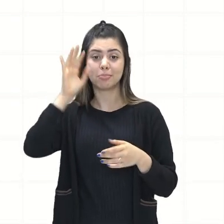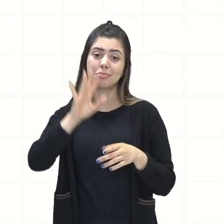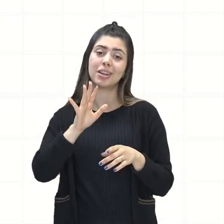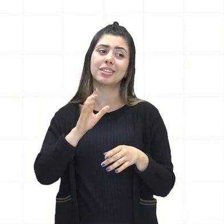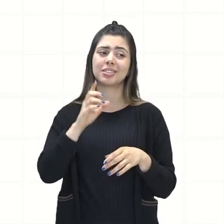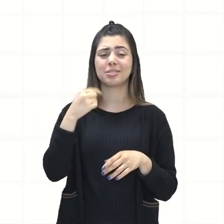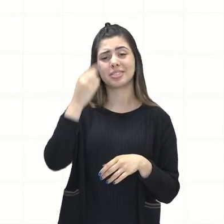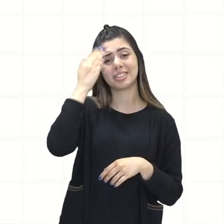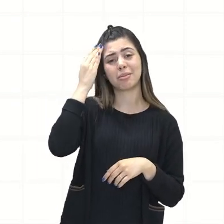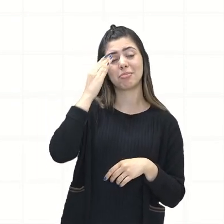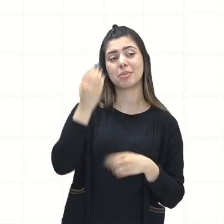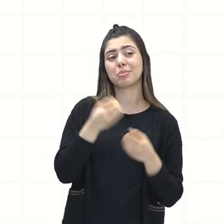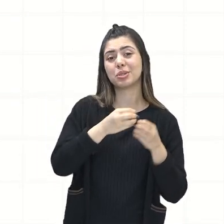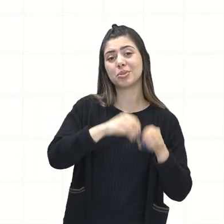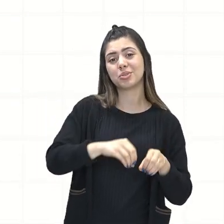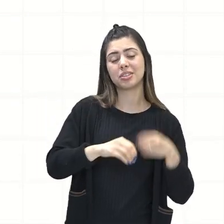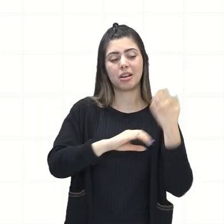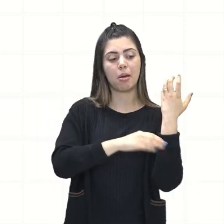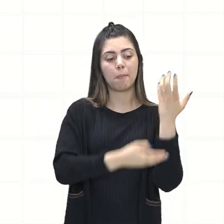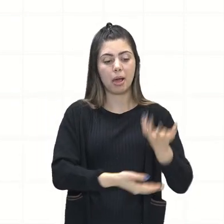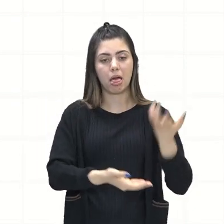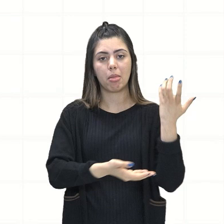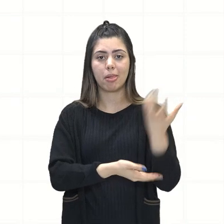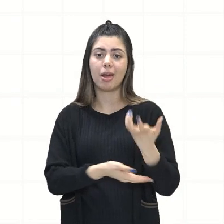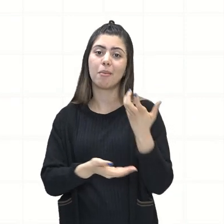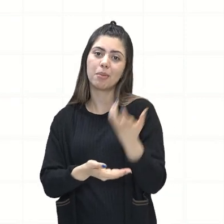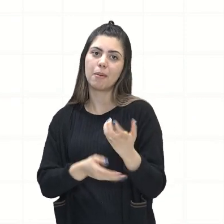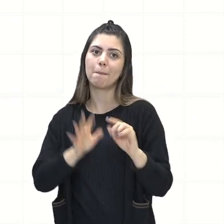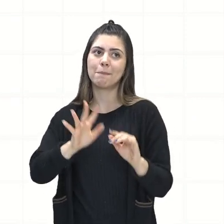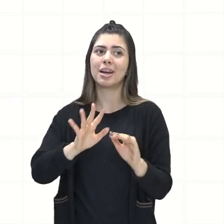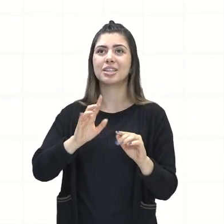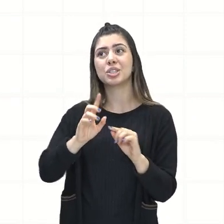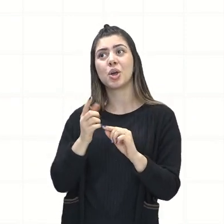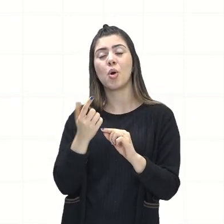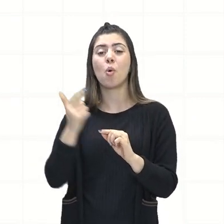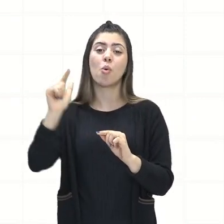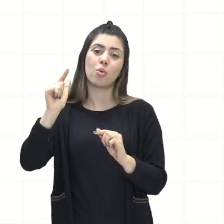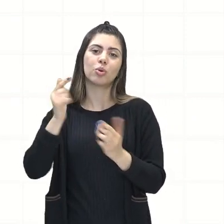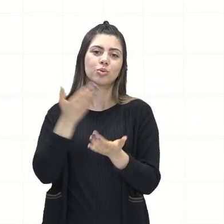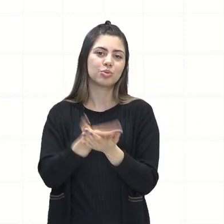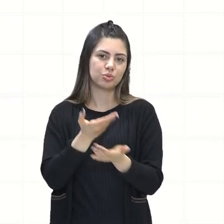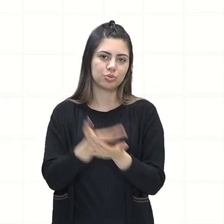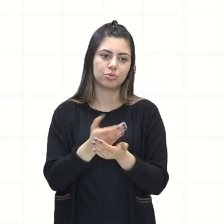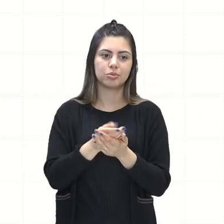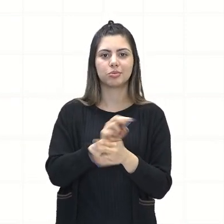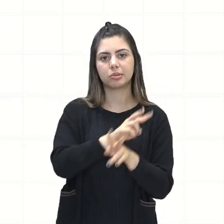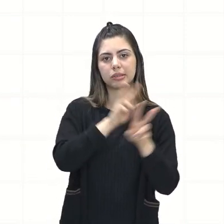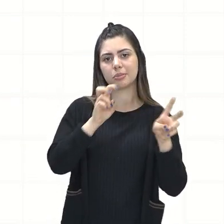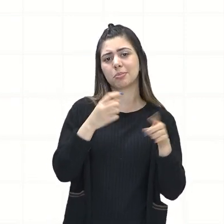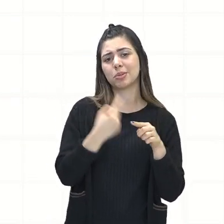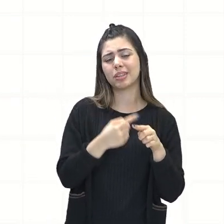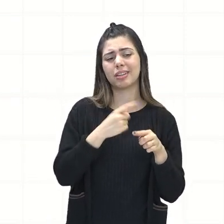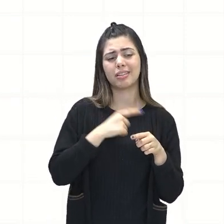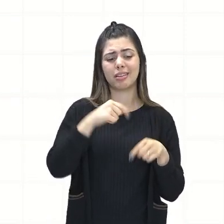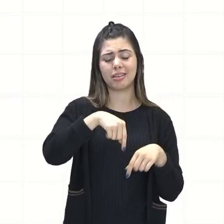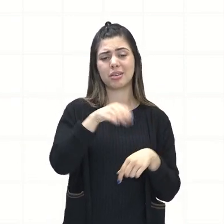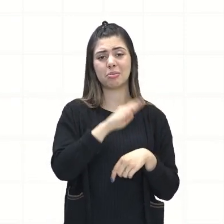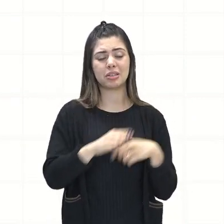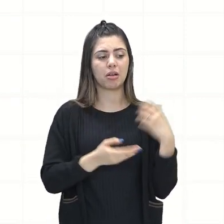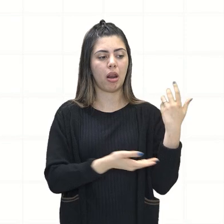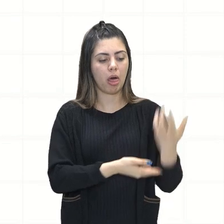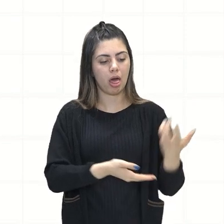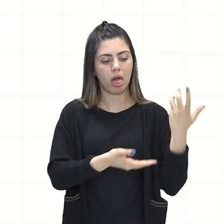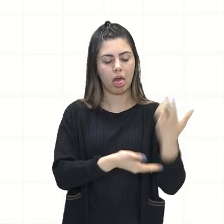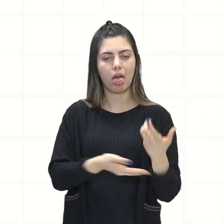desmatando bastante. Então essa é uma outra situação, uma outra discussão que a gente não vai nem falar aqui, né? O quanto que está sendo desmatado no Brasil para